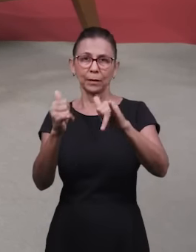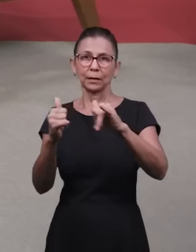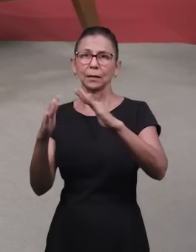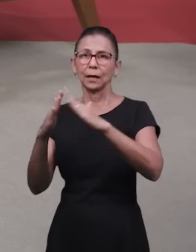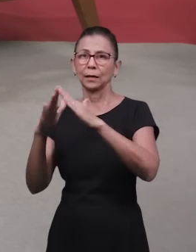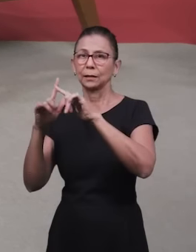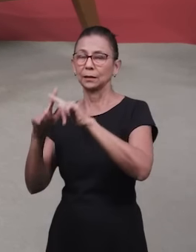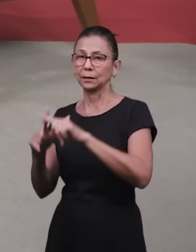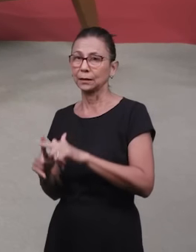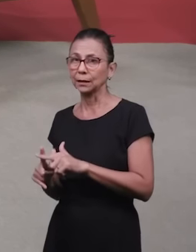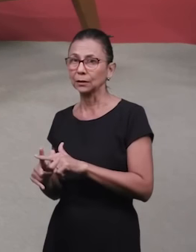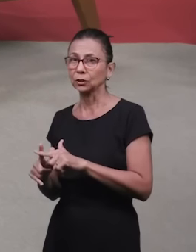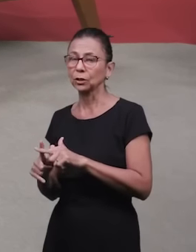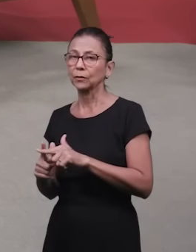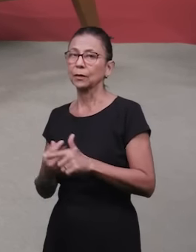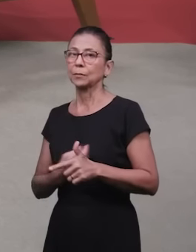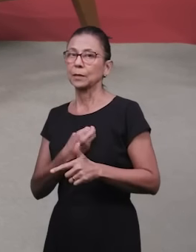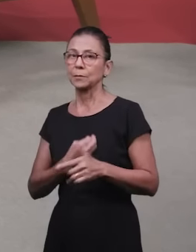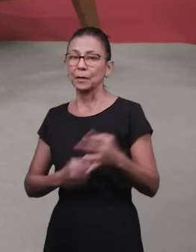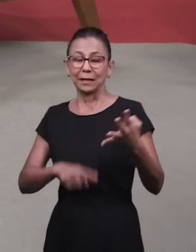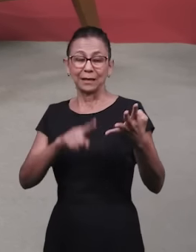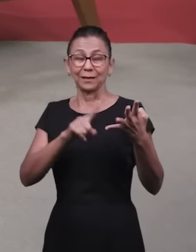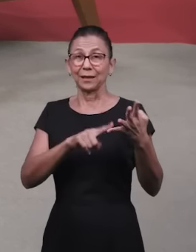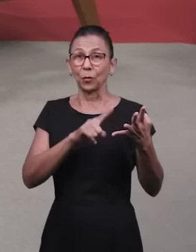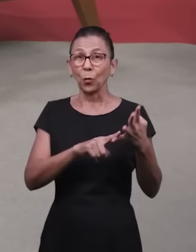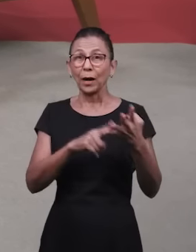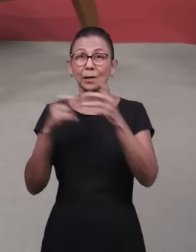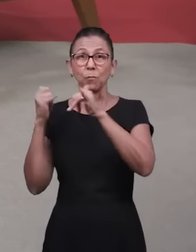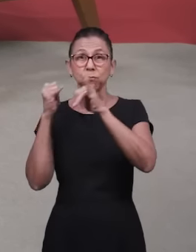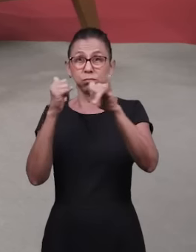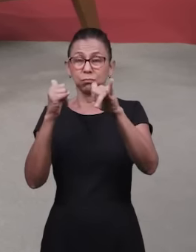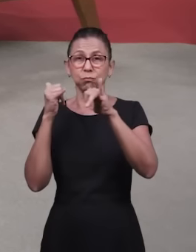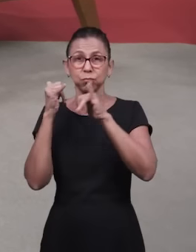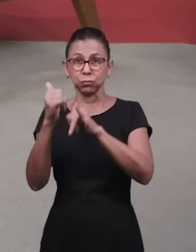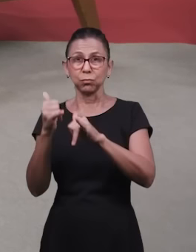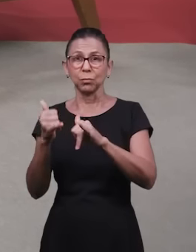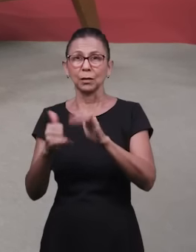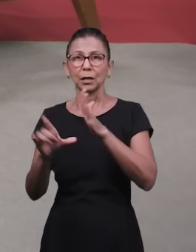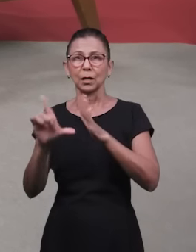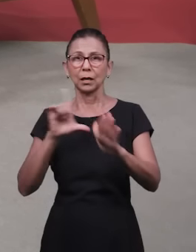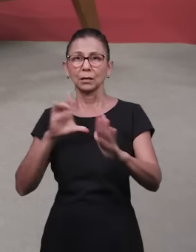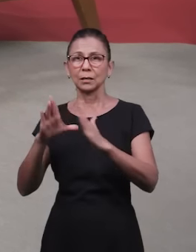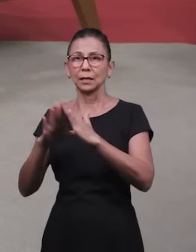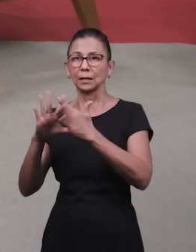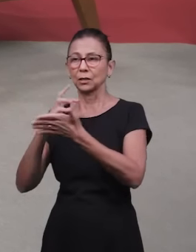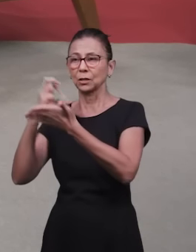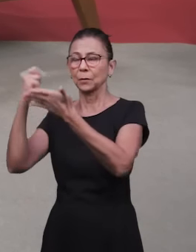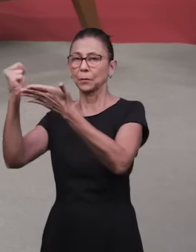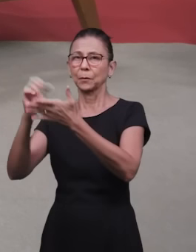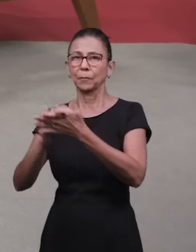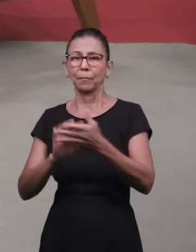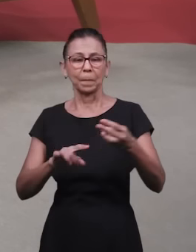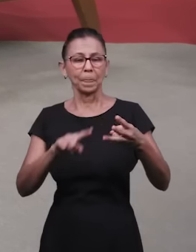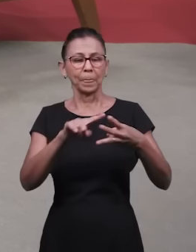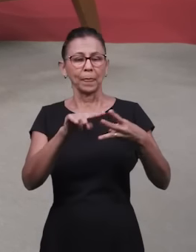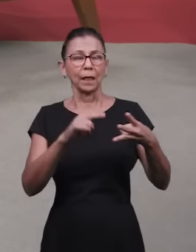partir da quarta que o anjo diz, ai, ai. Acontece, quarta, aí, assim, ai dos